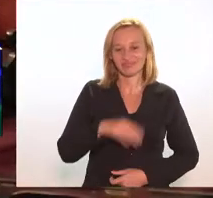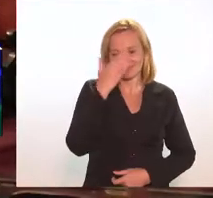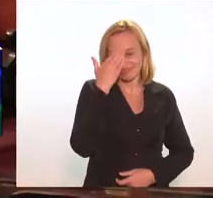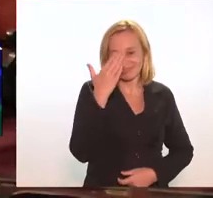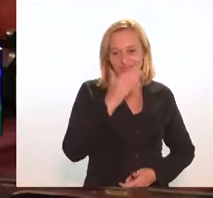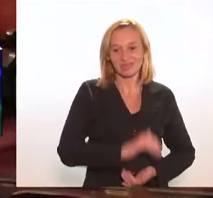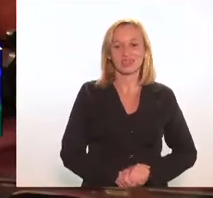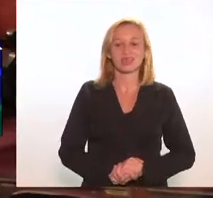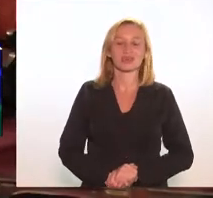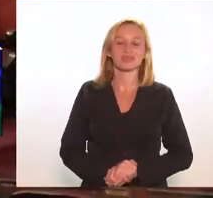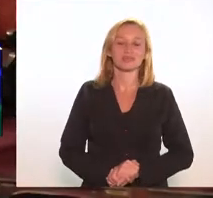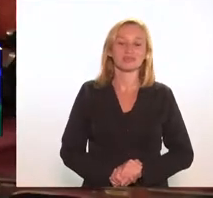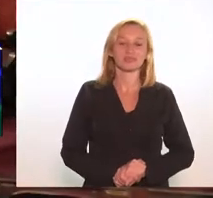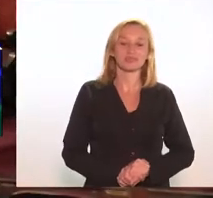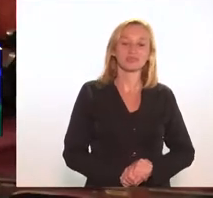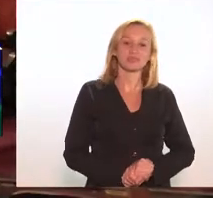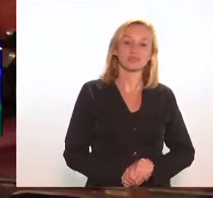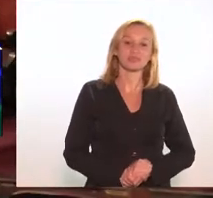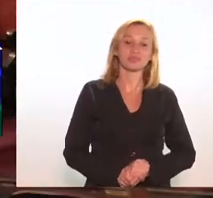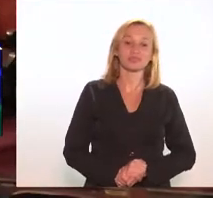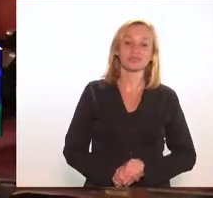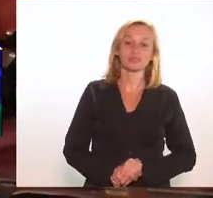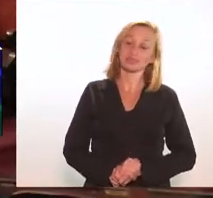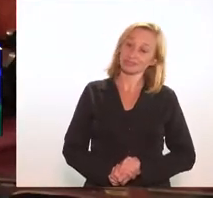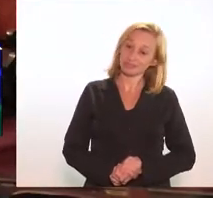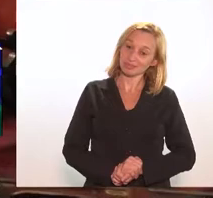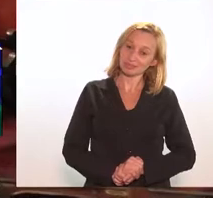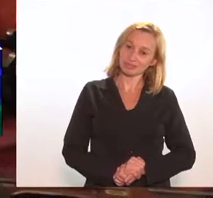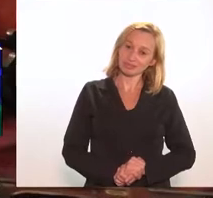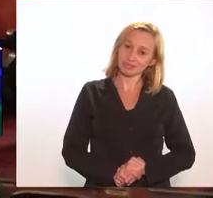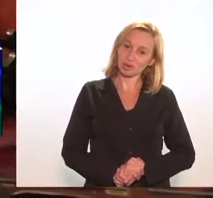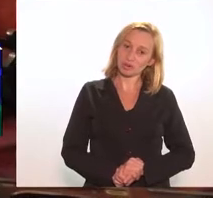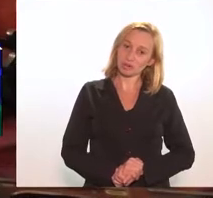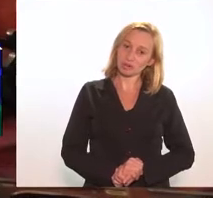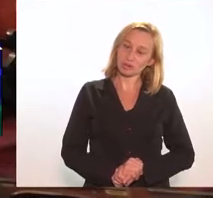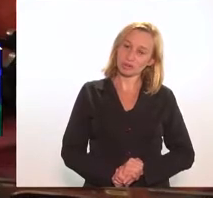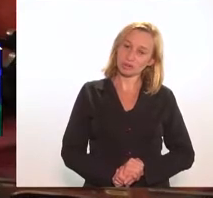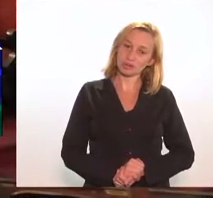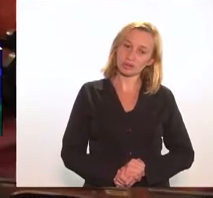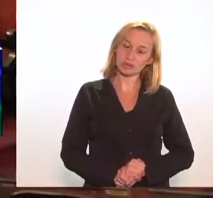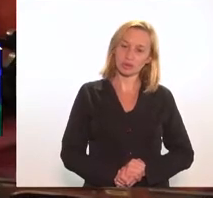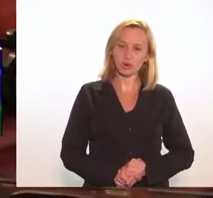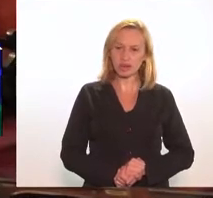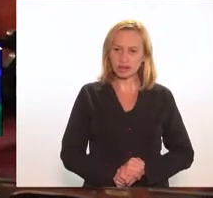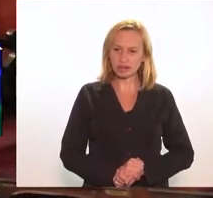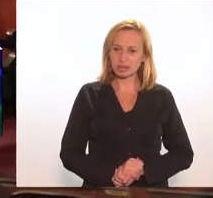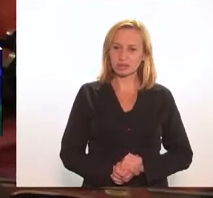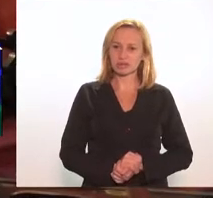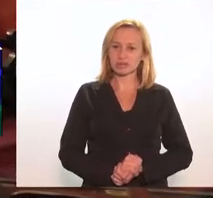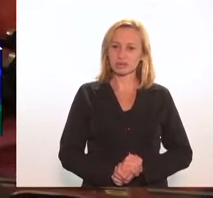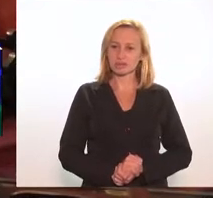Obrigado. Ó têmpora, ó mores.